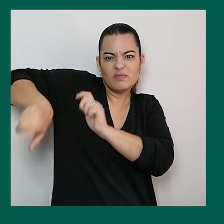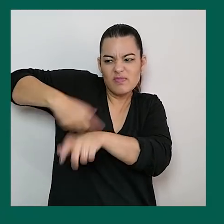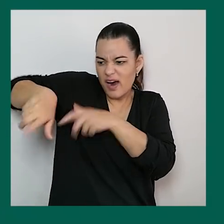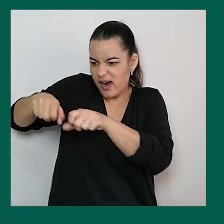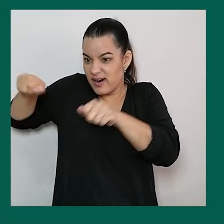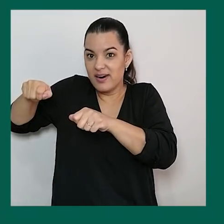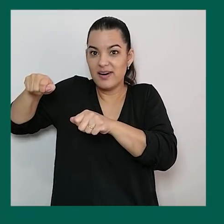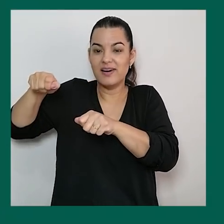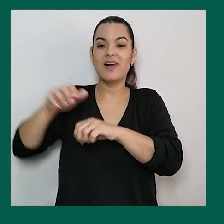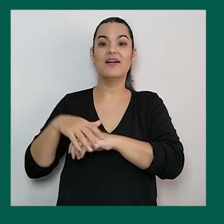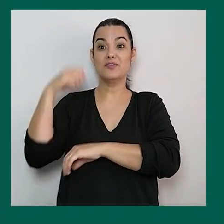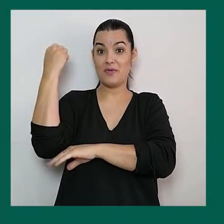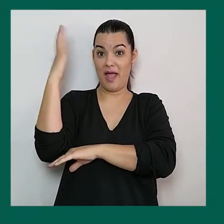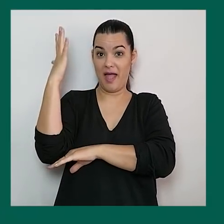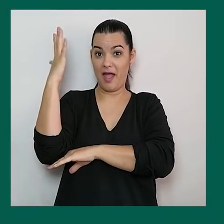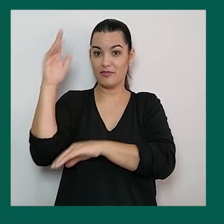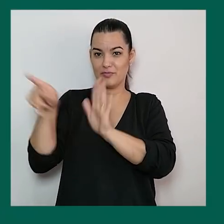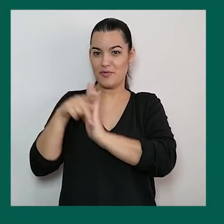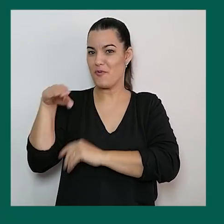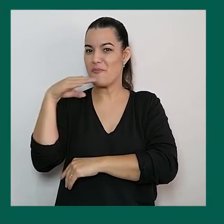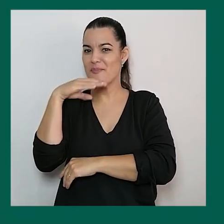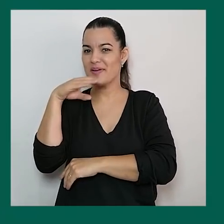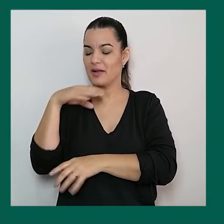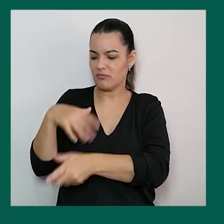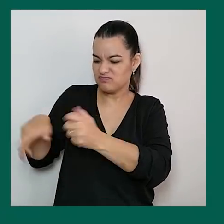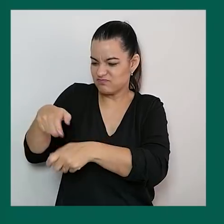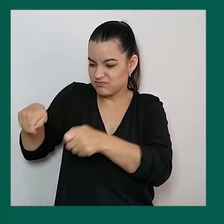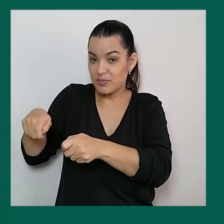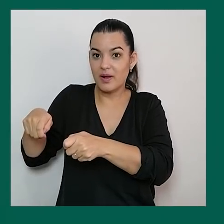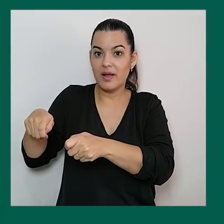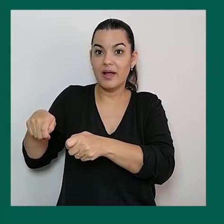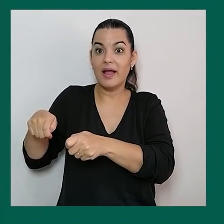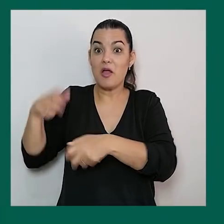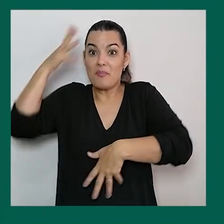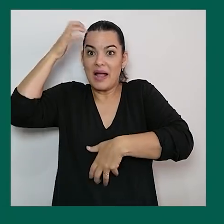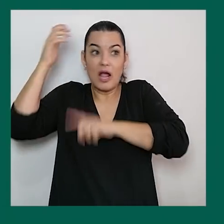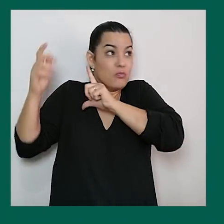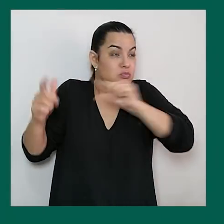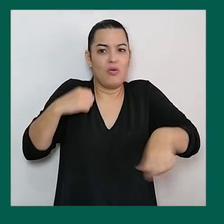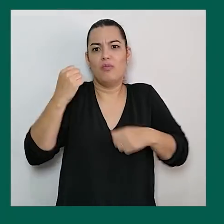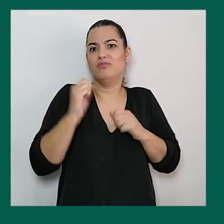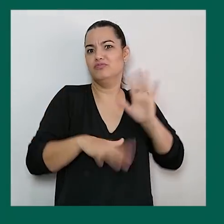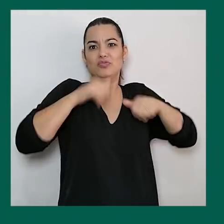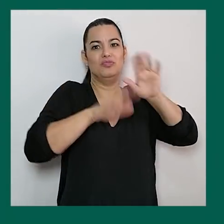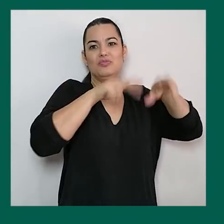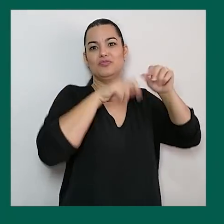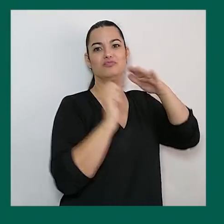no tronco de uma mangueira e fugiu aos saltos. Quando o